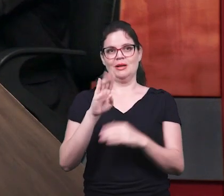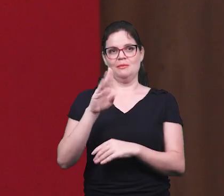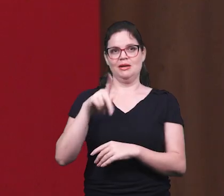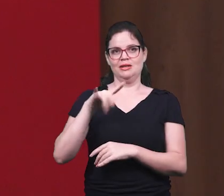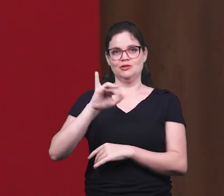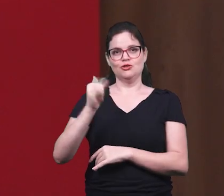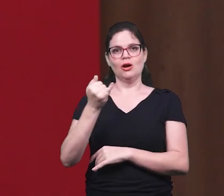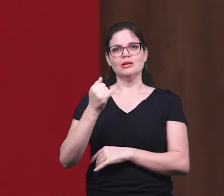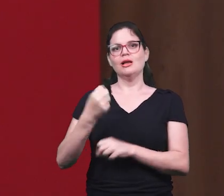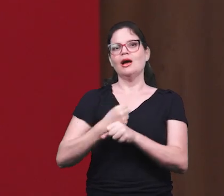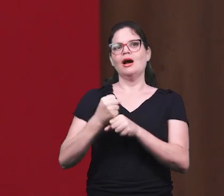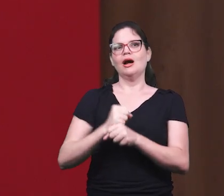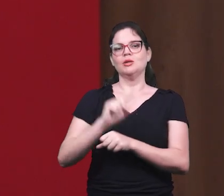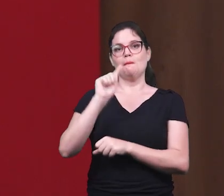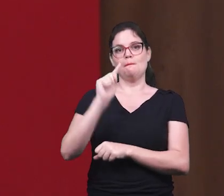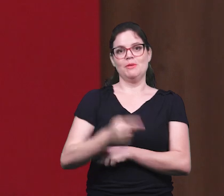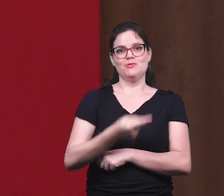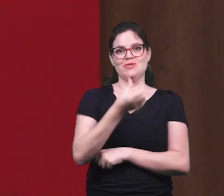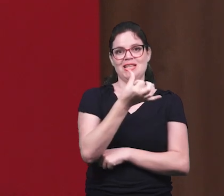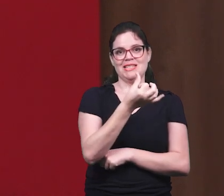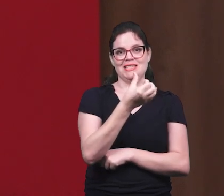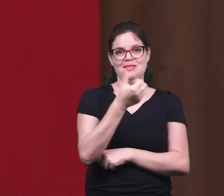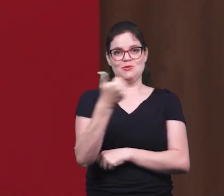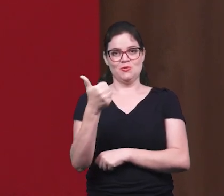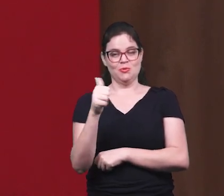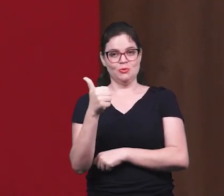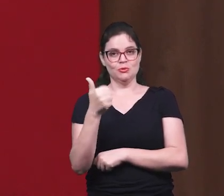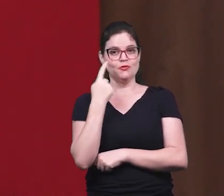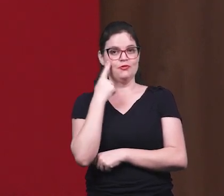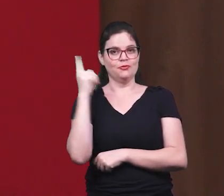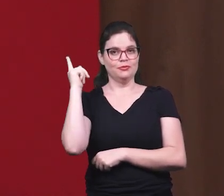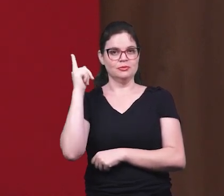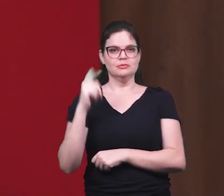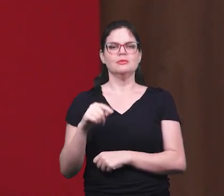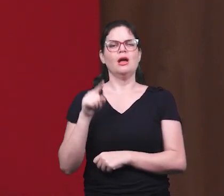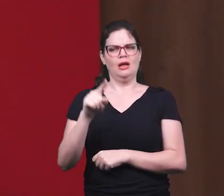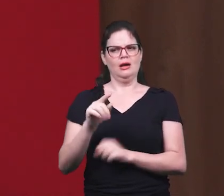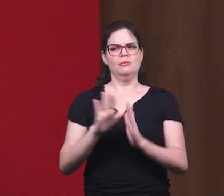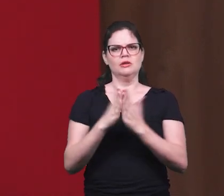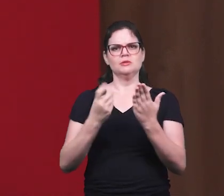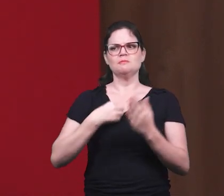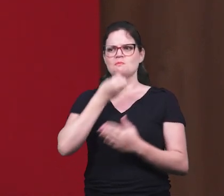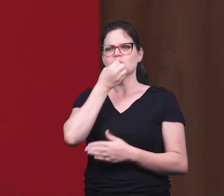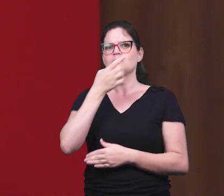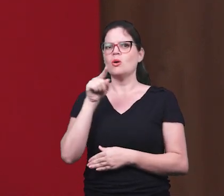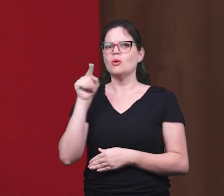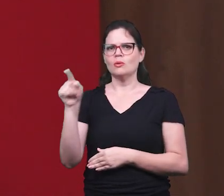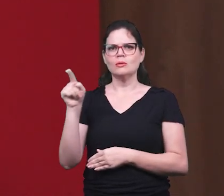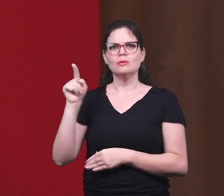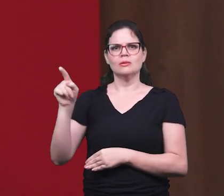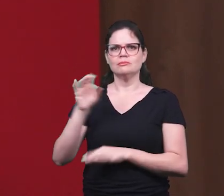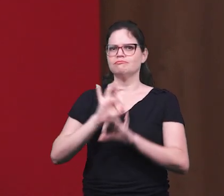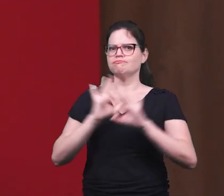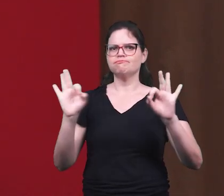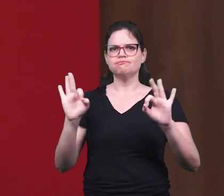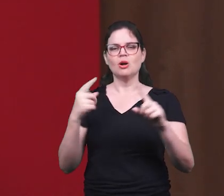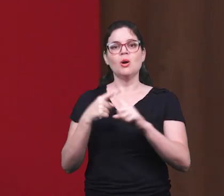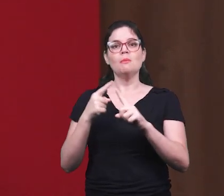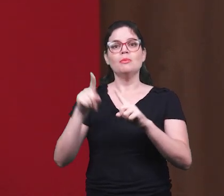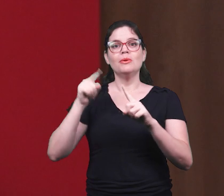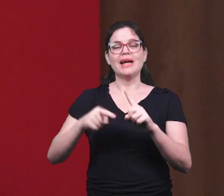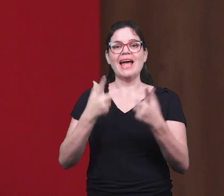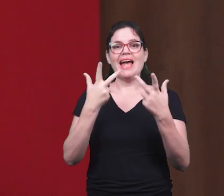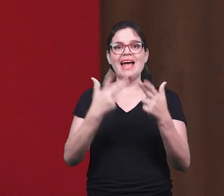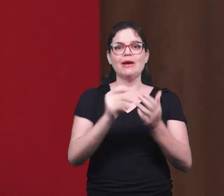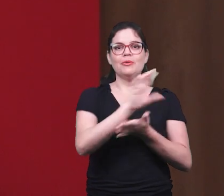de 1611. Essa Bíblia Olha só, essa Bíblia... É respeitada, sabe? Ela é respeitada porque ela é